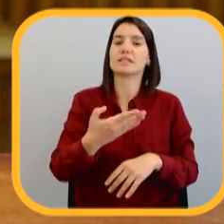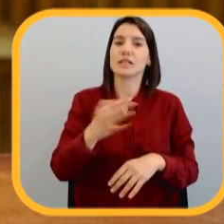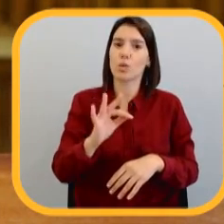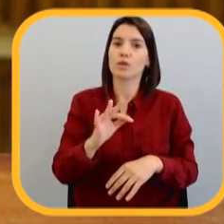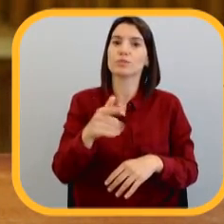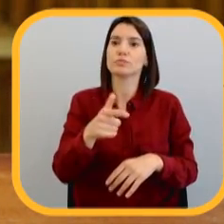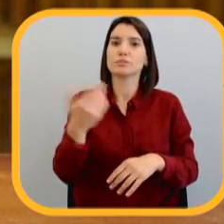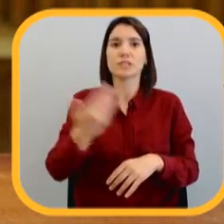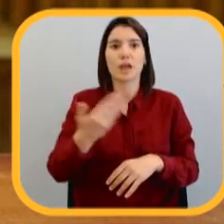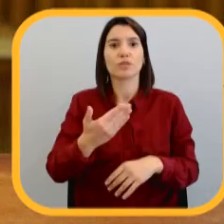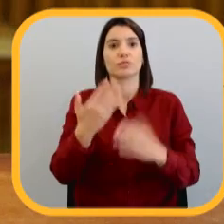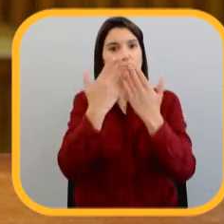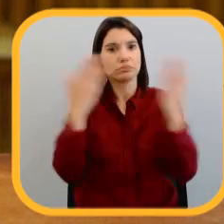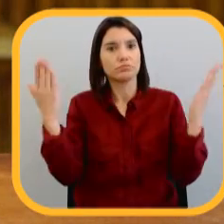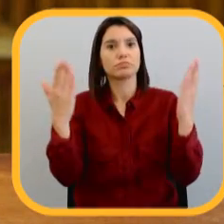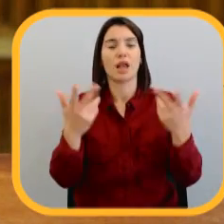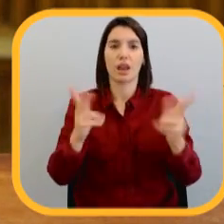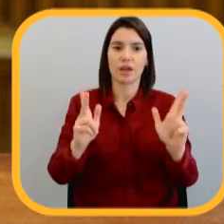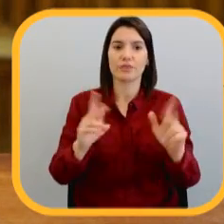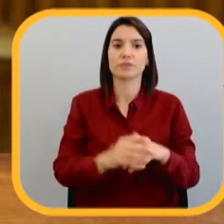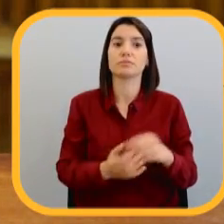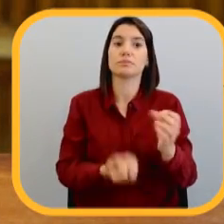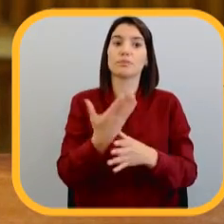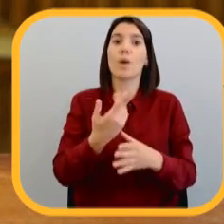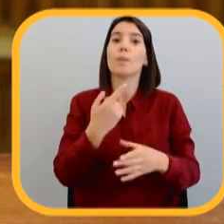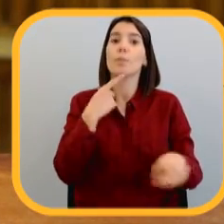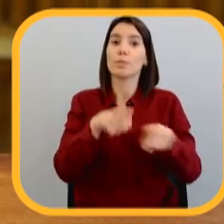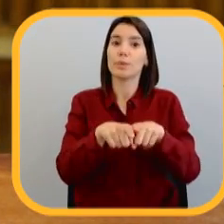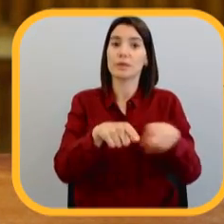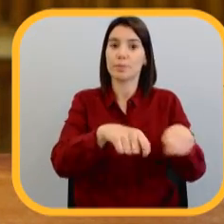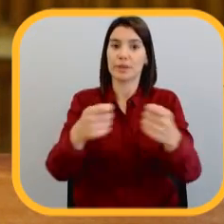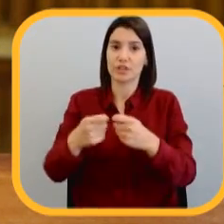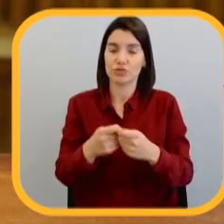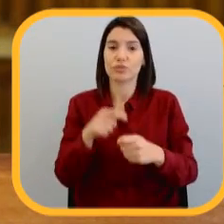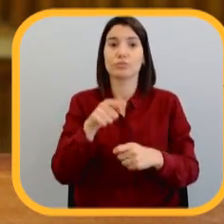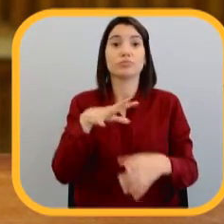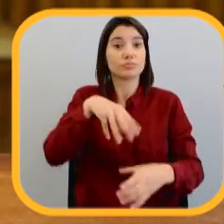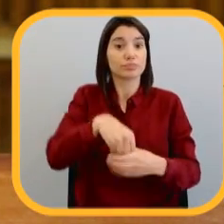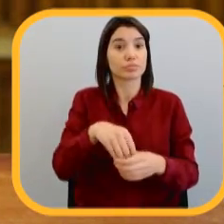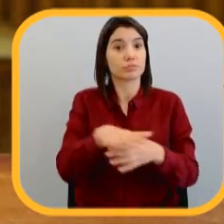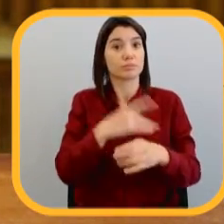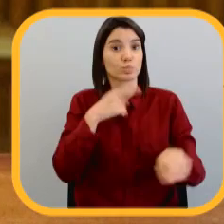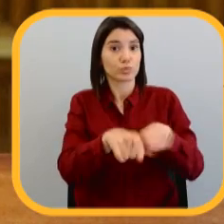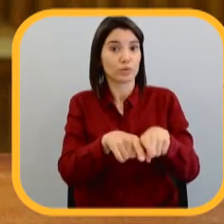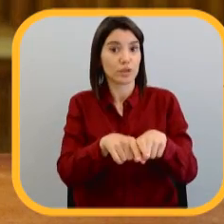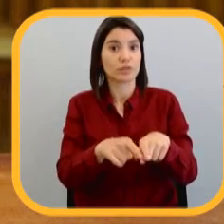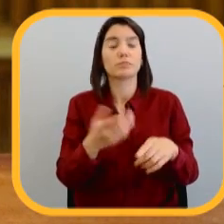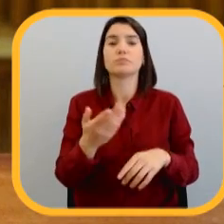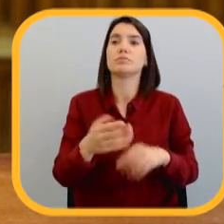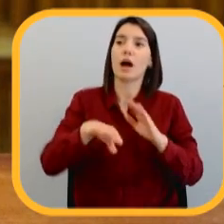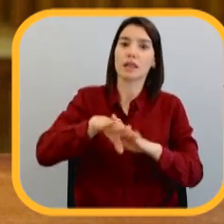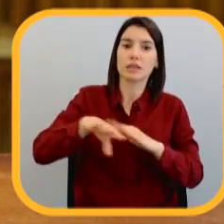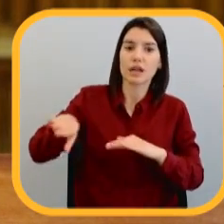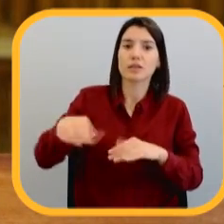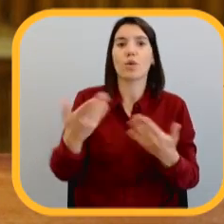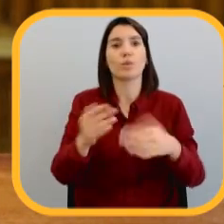regime democrático, plural e livre, que resultou na legalização de partidos políticos. Partidos esses que se inserem num espectro político, posicionando-se